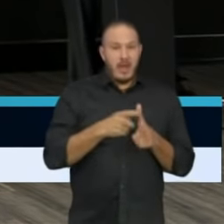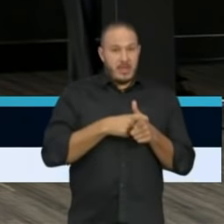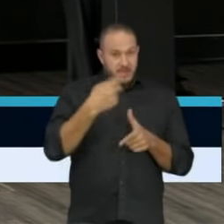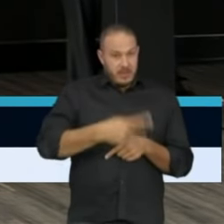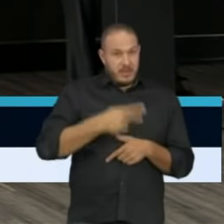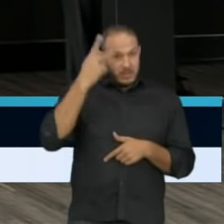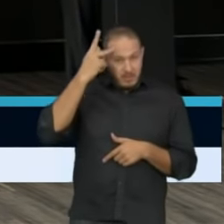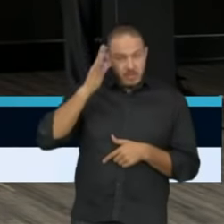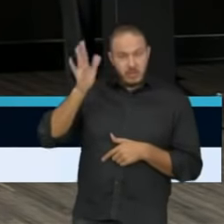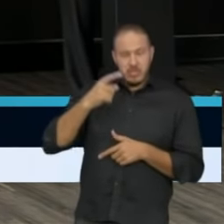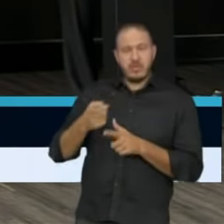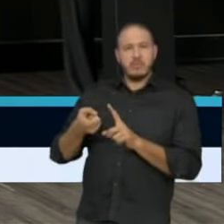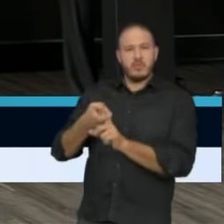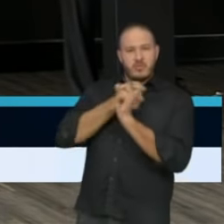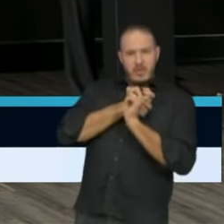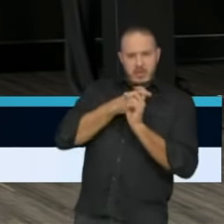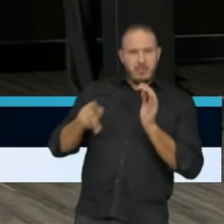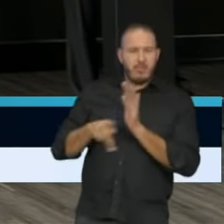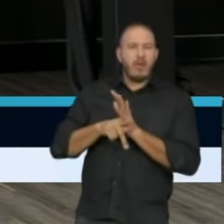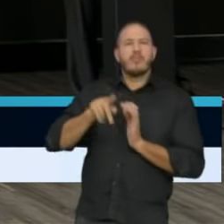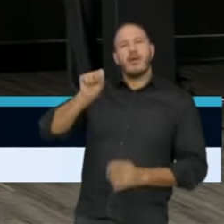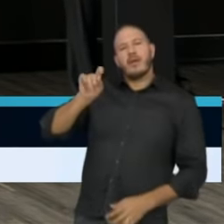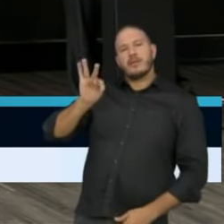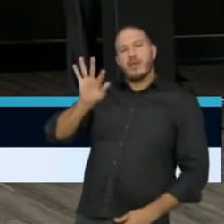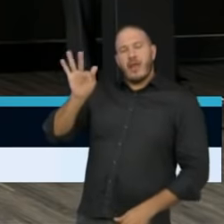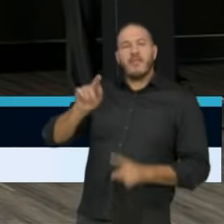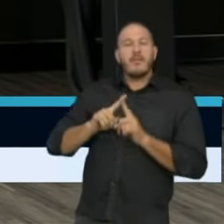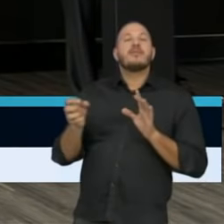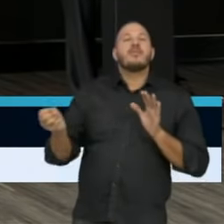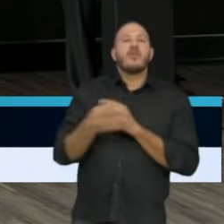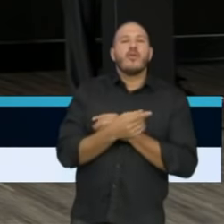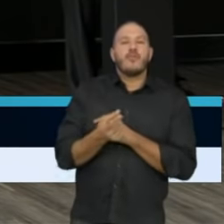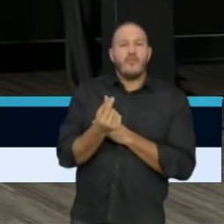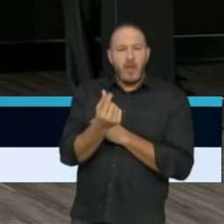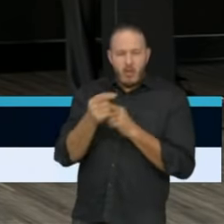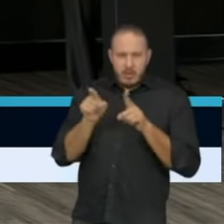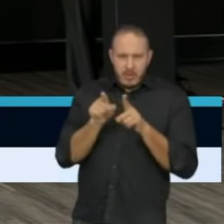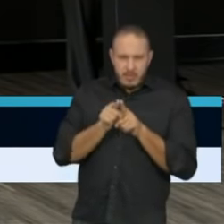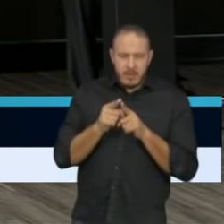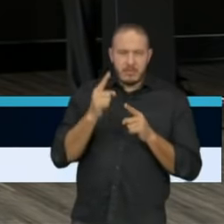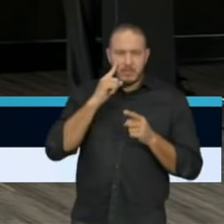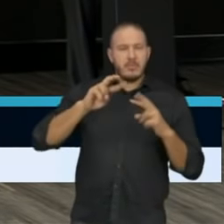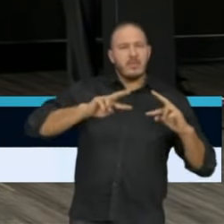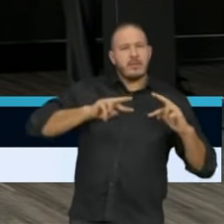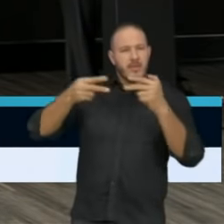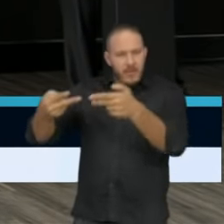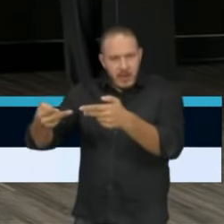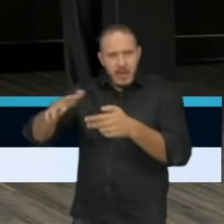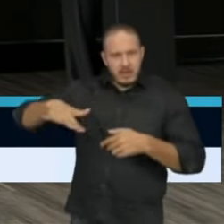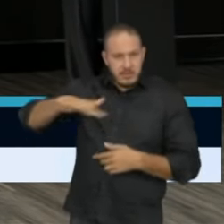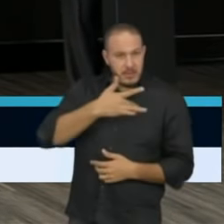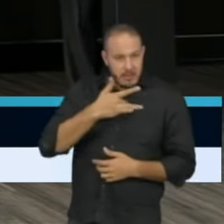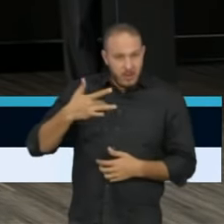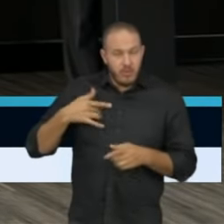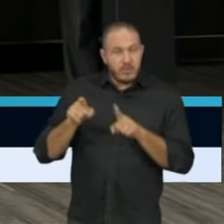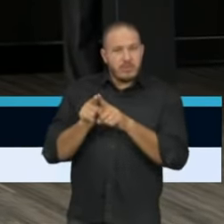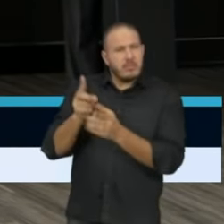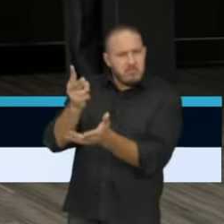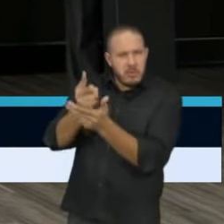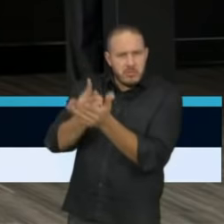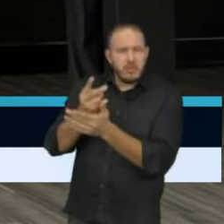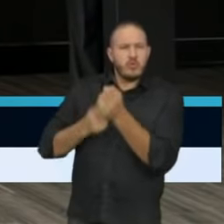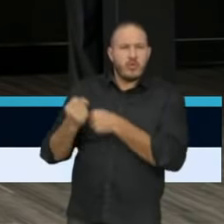União já tinha sido suspensa pelo STF, mas essa nova quantia também tem a ver com uma transferência para a saúde e a manutenção do valor do ano